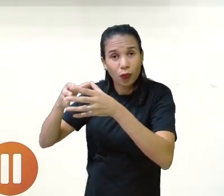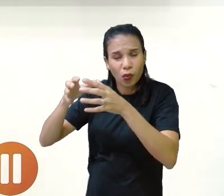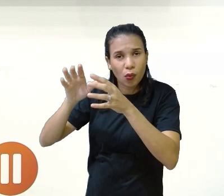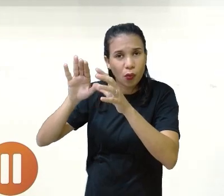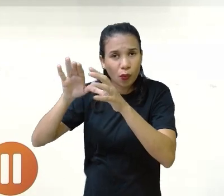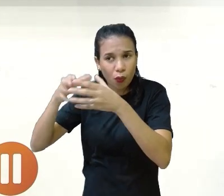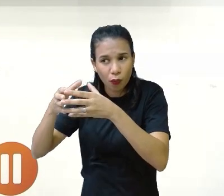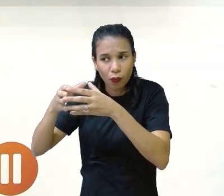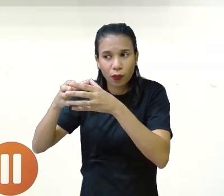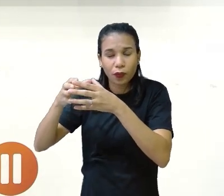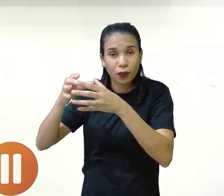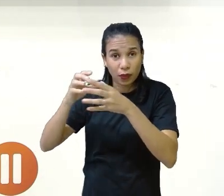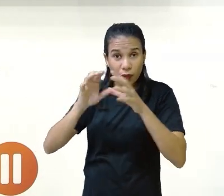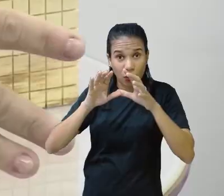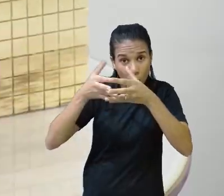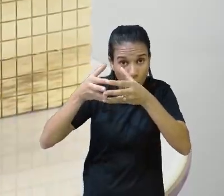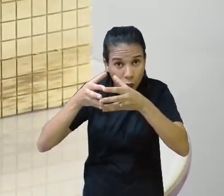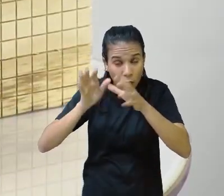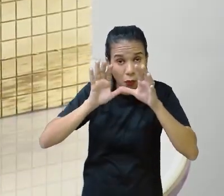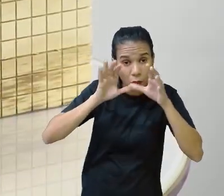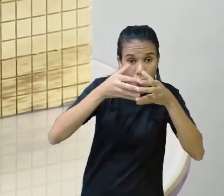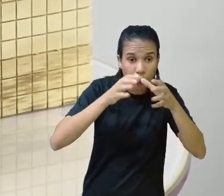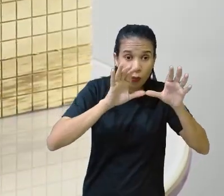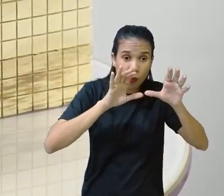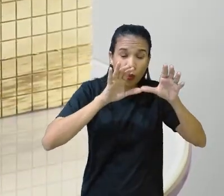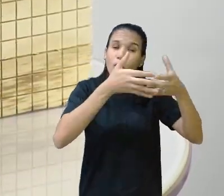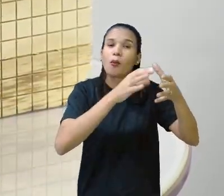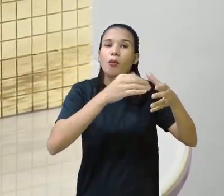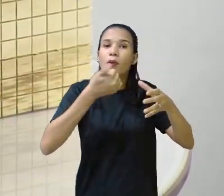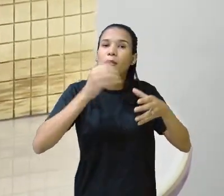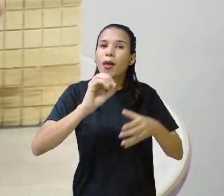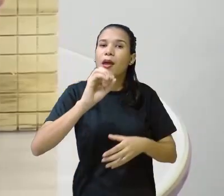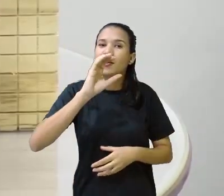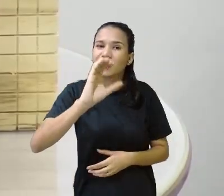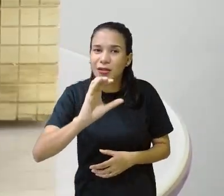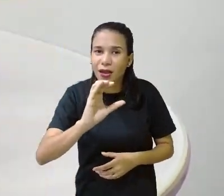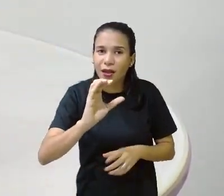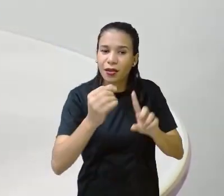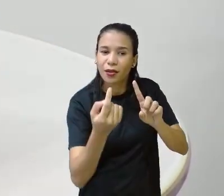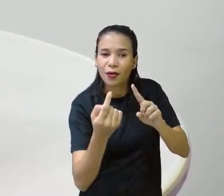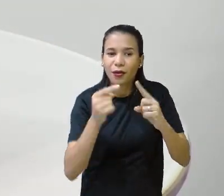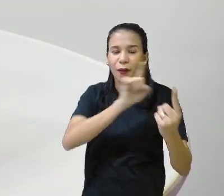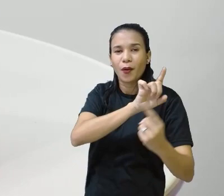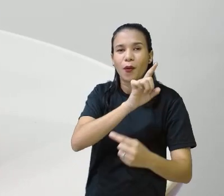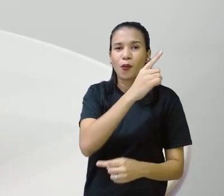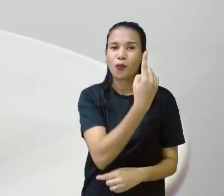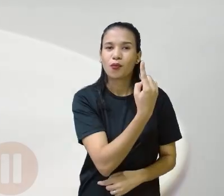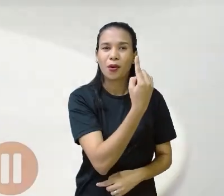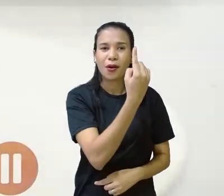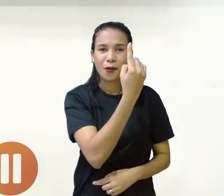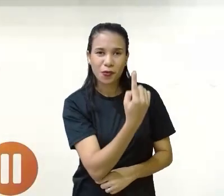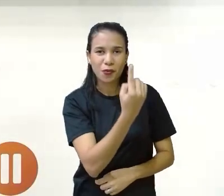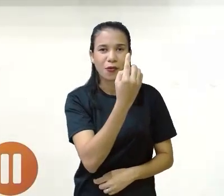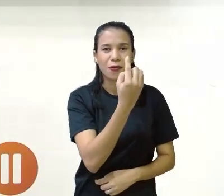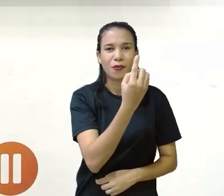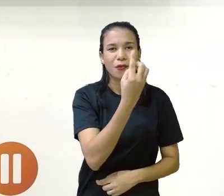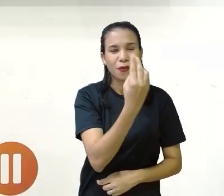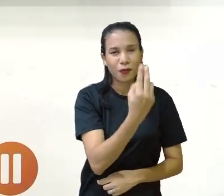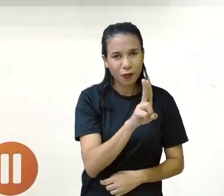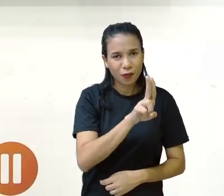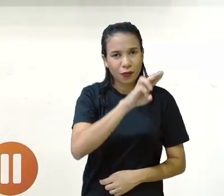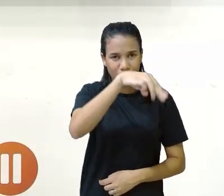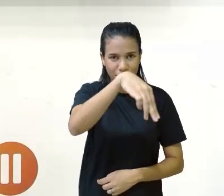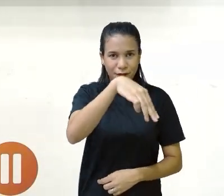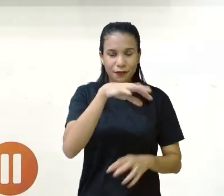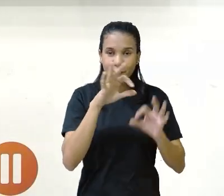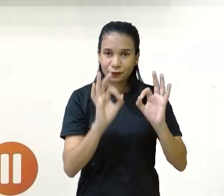um grupo com 10 centenas, eu terei uma unidade de